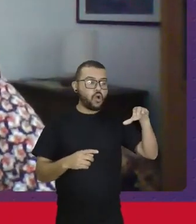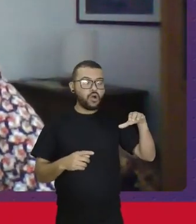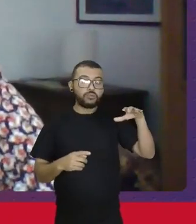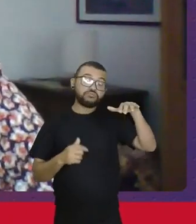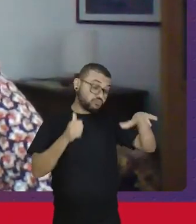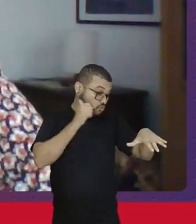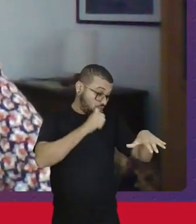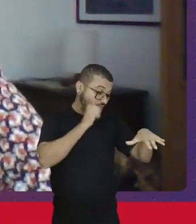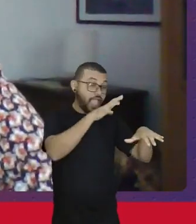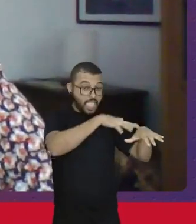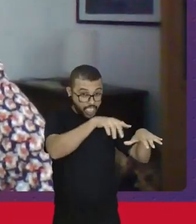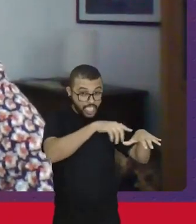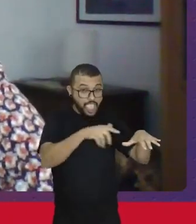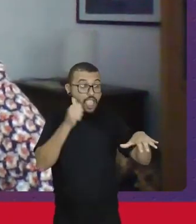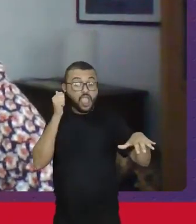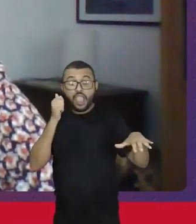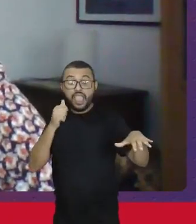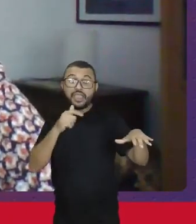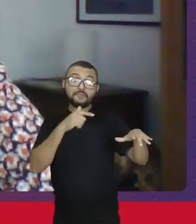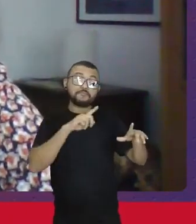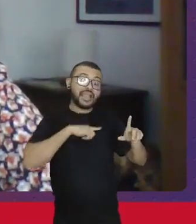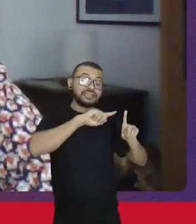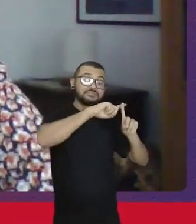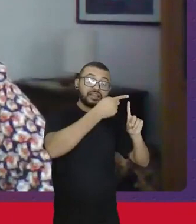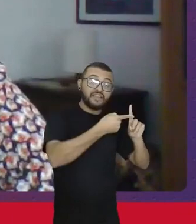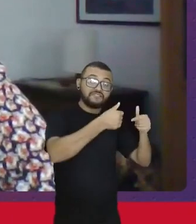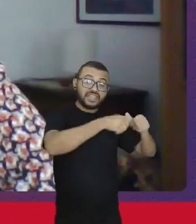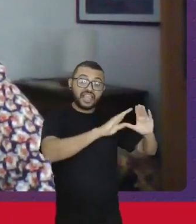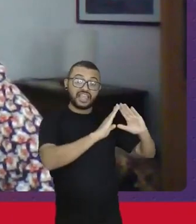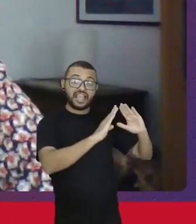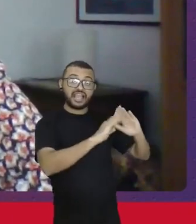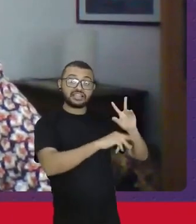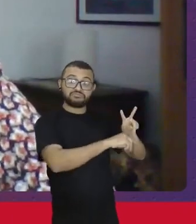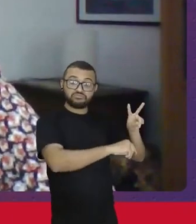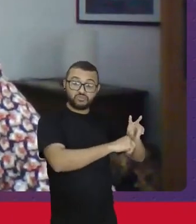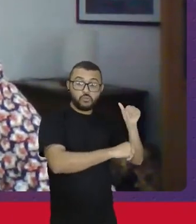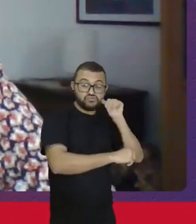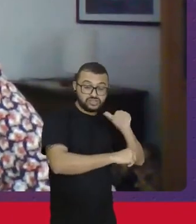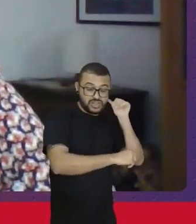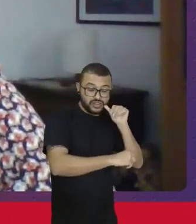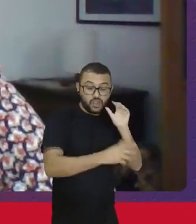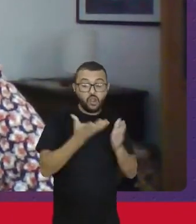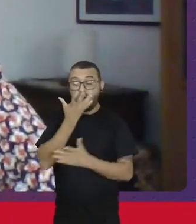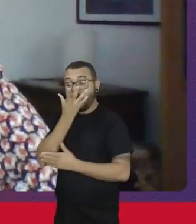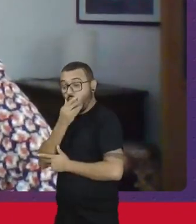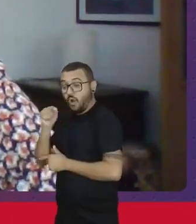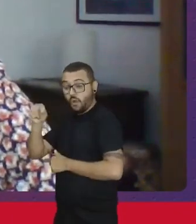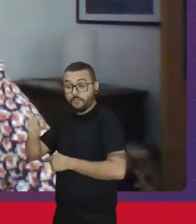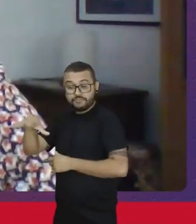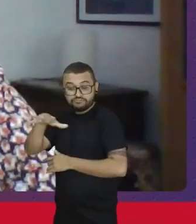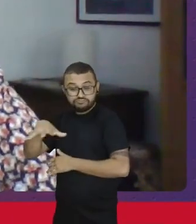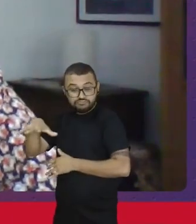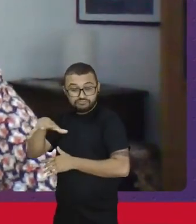no espaço reprodutivo, no espaço da casa, no espaço dos cuidados, e os homens no espaço